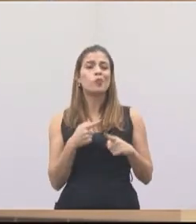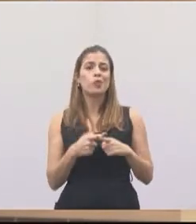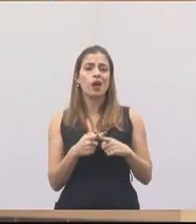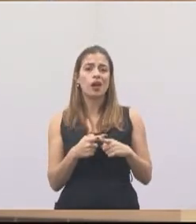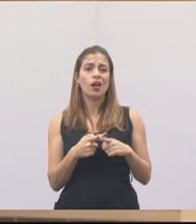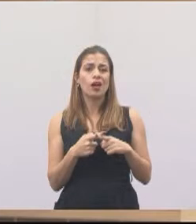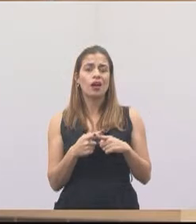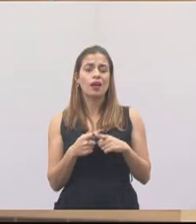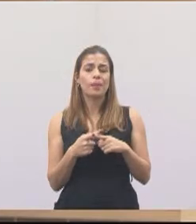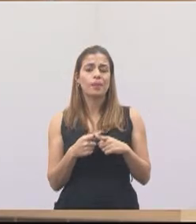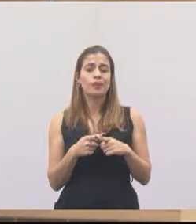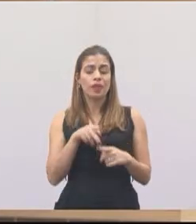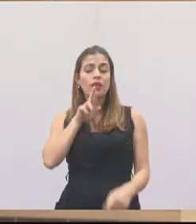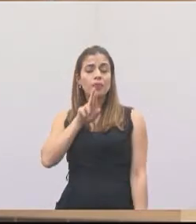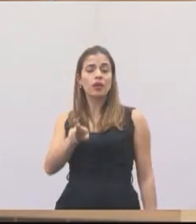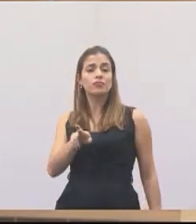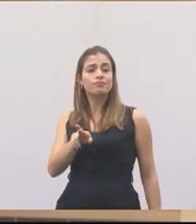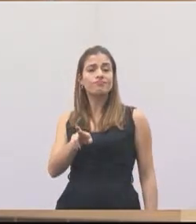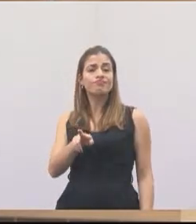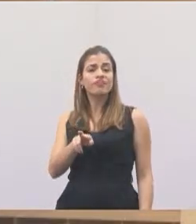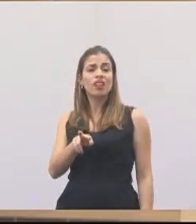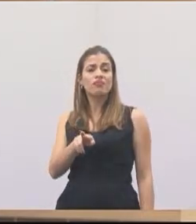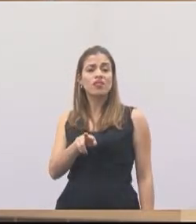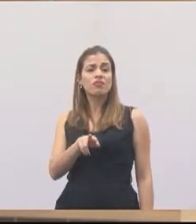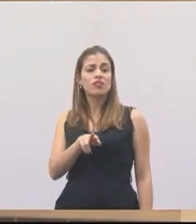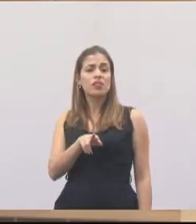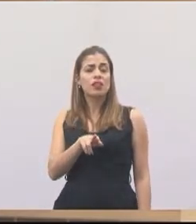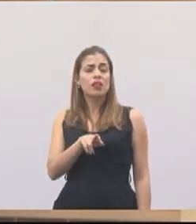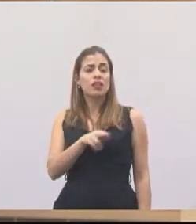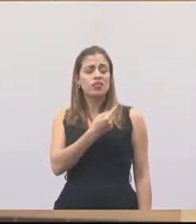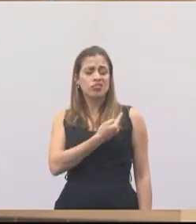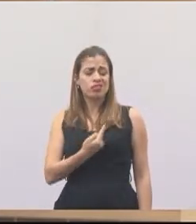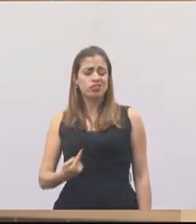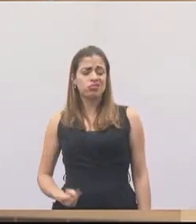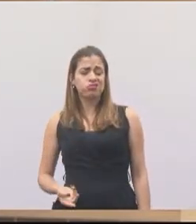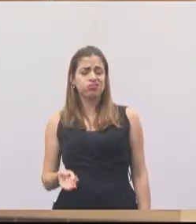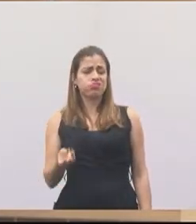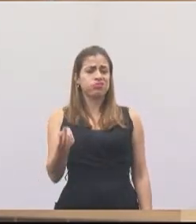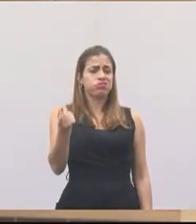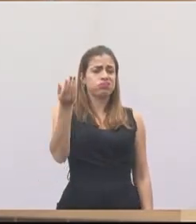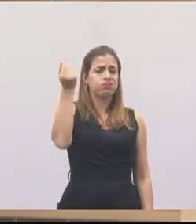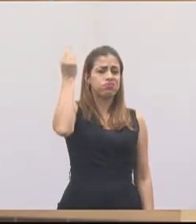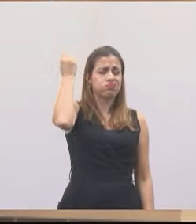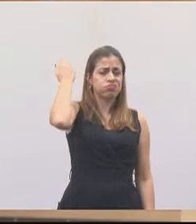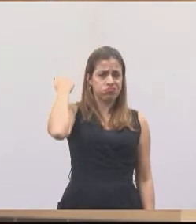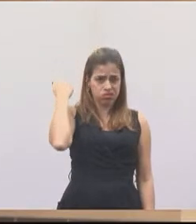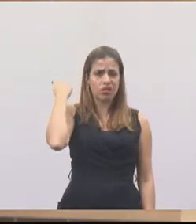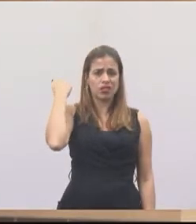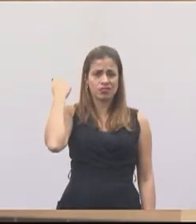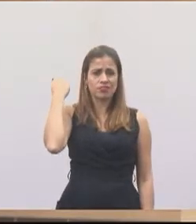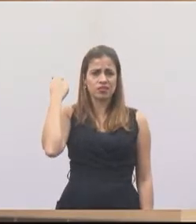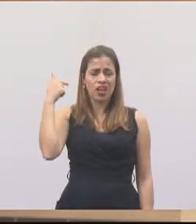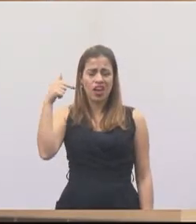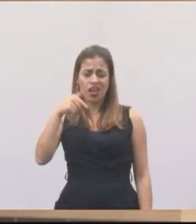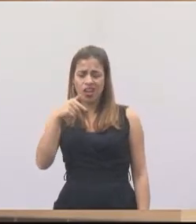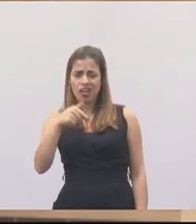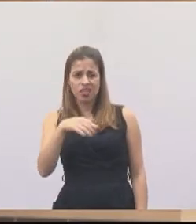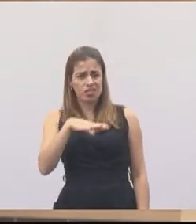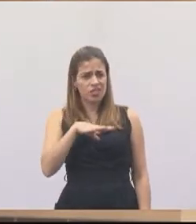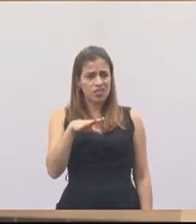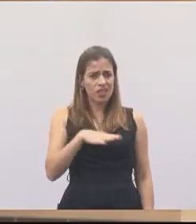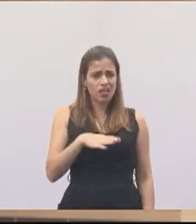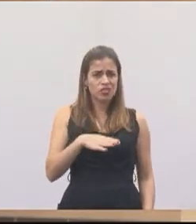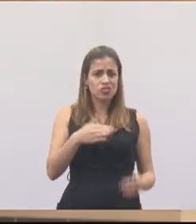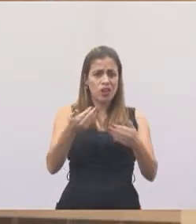eu respondo aqui para você, das péssimas gestões que passaram pela nossa cidade nos últimos